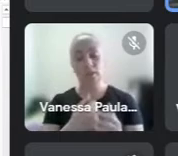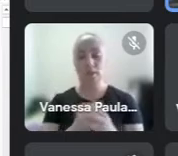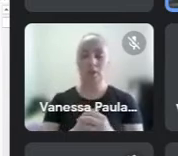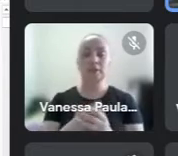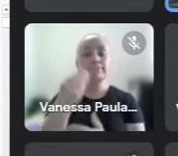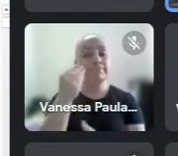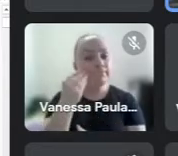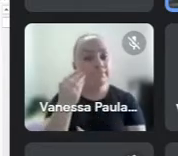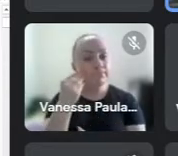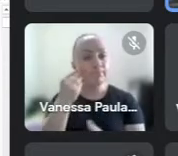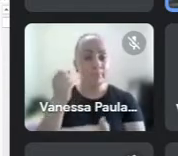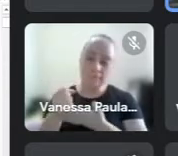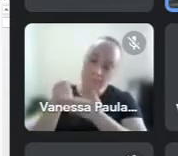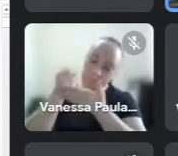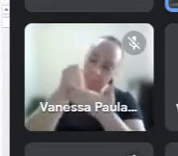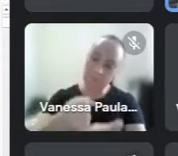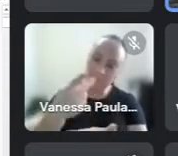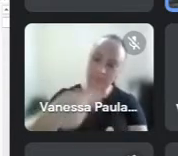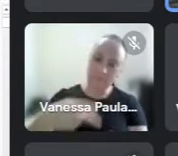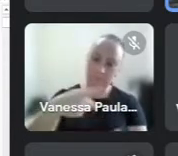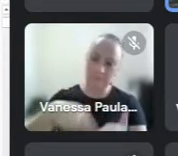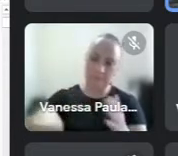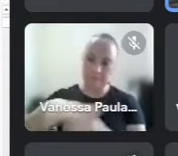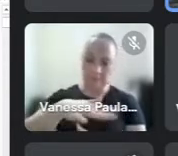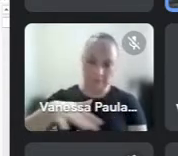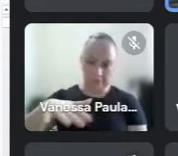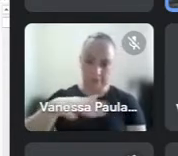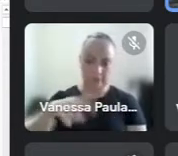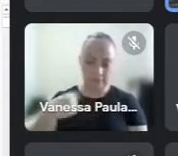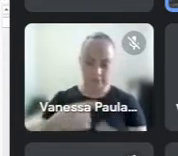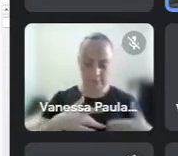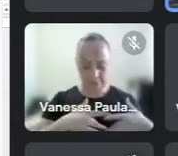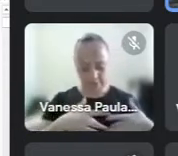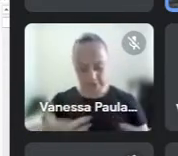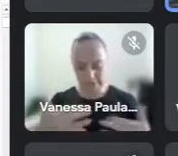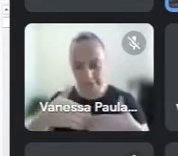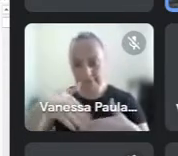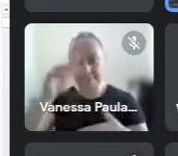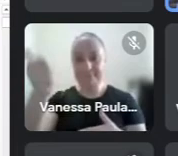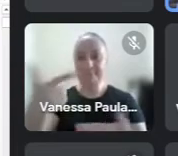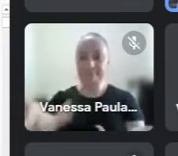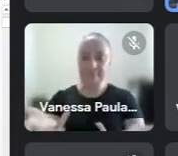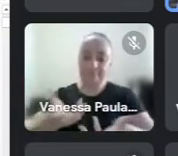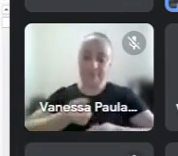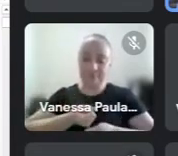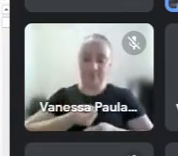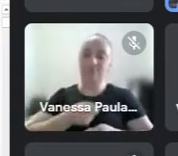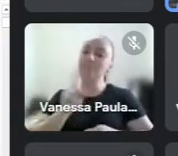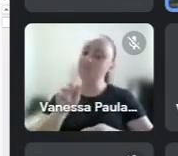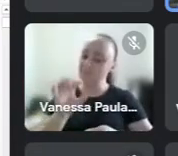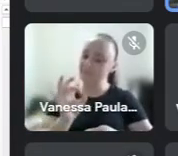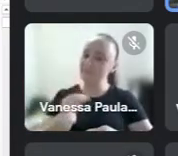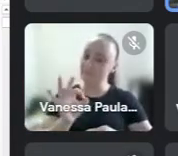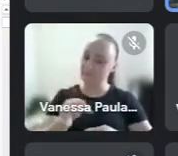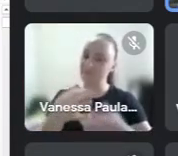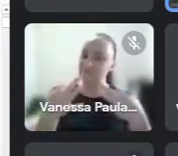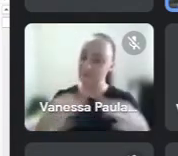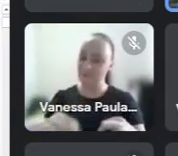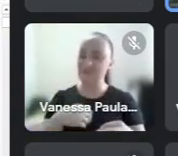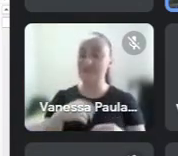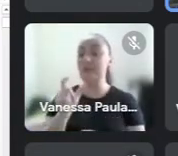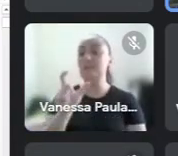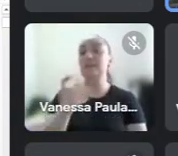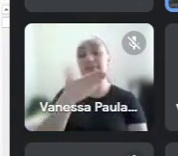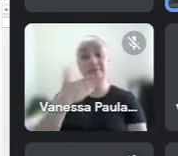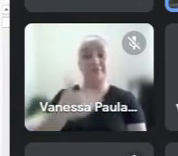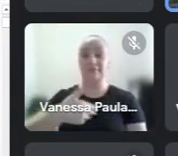tentando contribuir, né? Na verdade, a gente se doa mais do que recebe. Essa é a palavra assim que a gente realmente